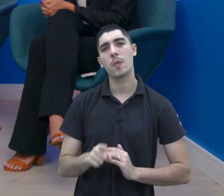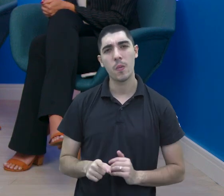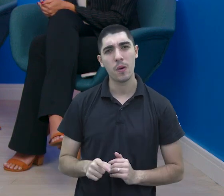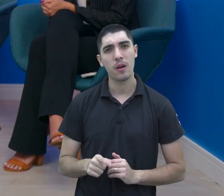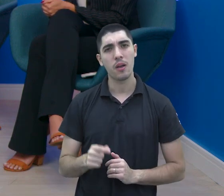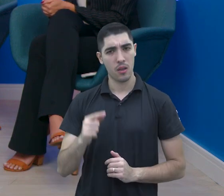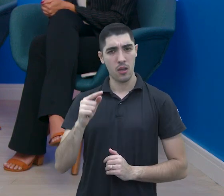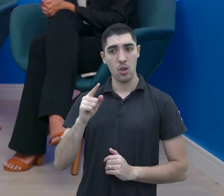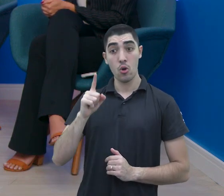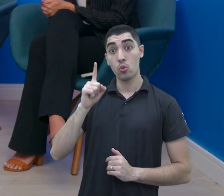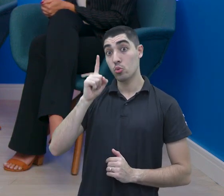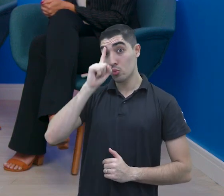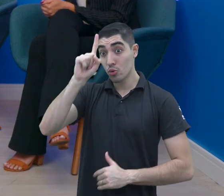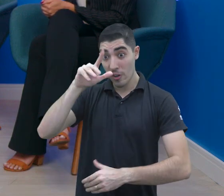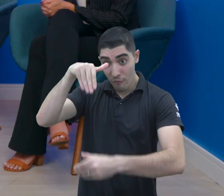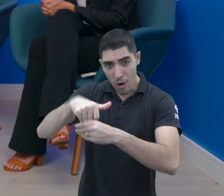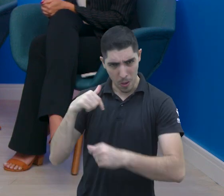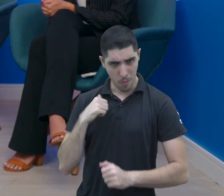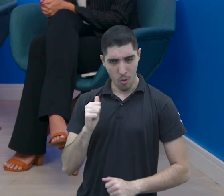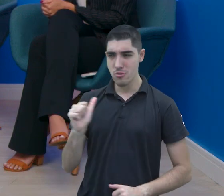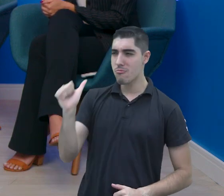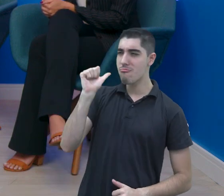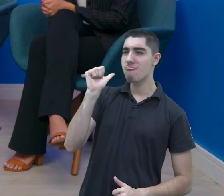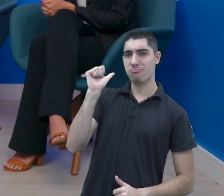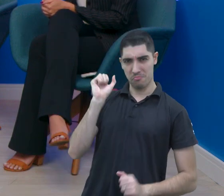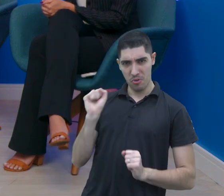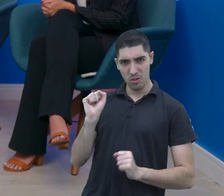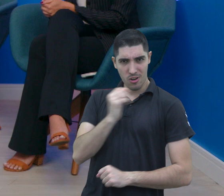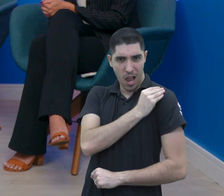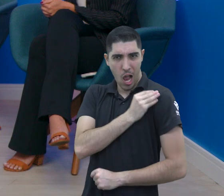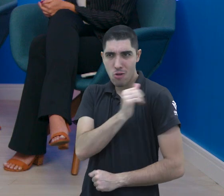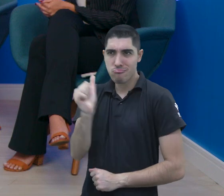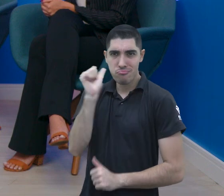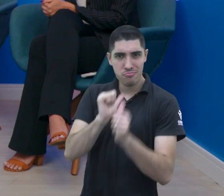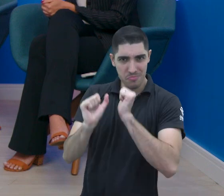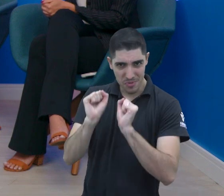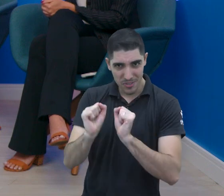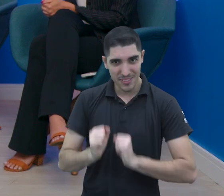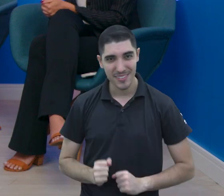é, eu posso beber bebida alcoólica no dia das eleições?